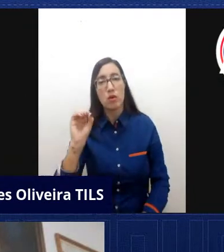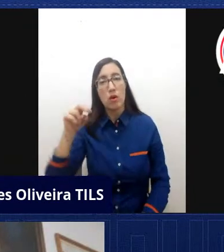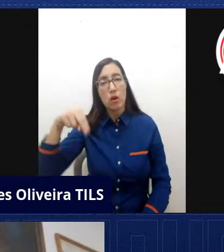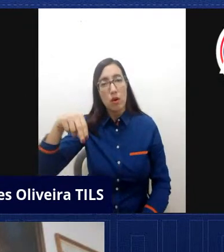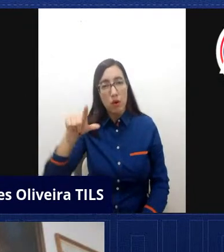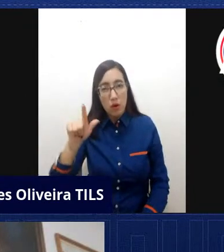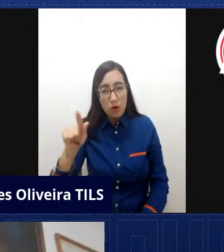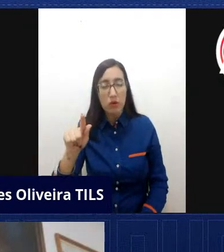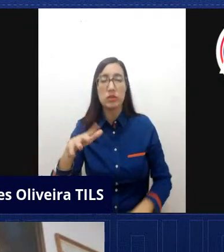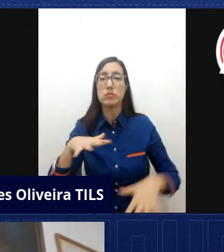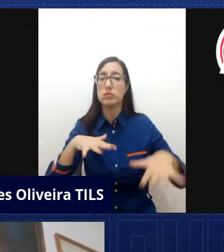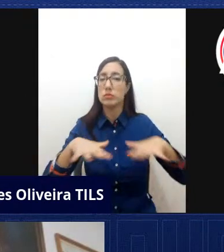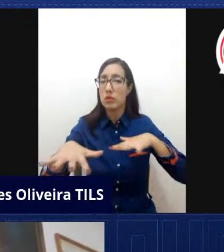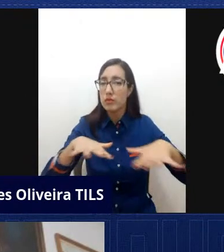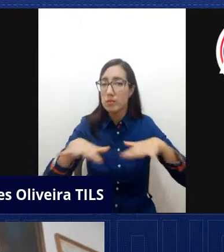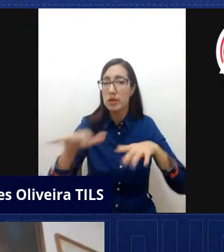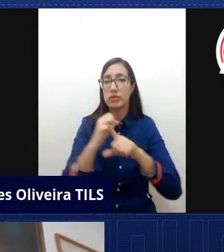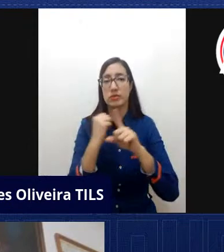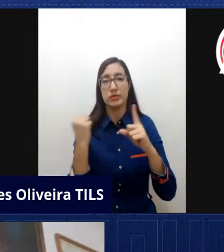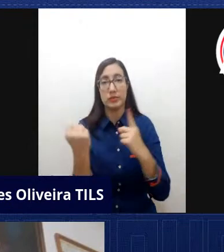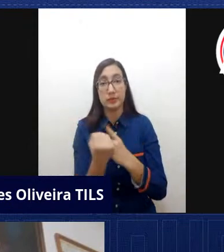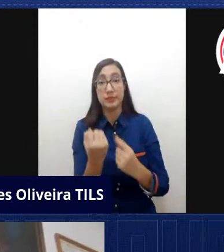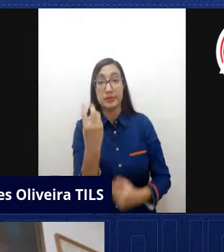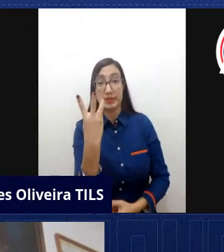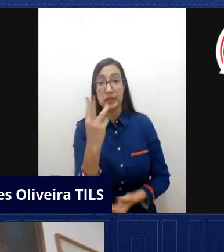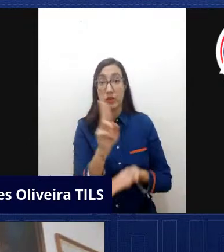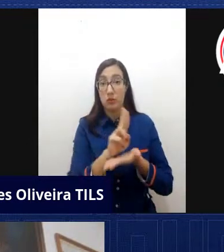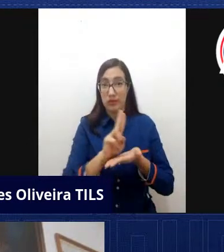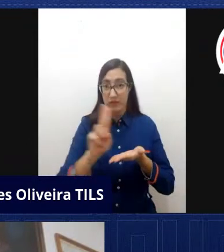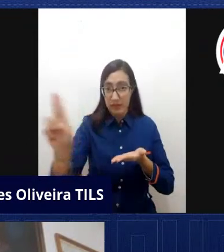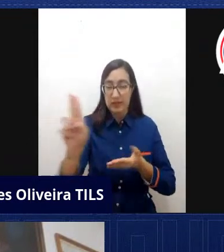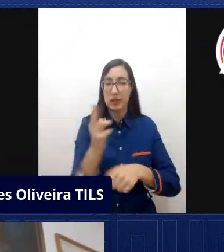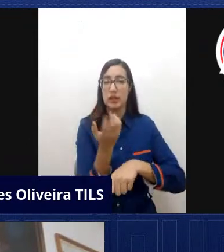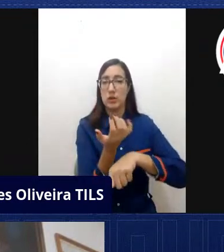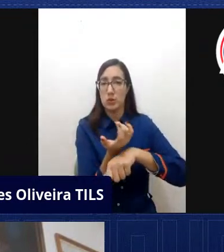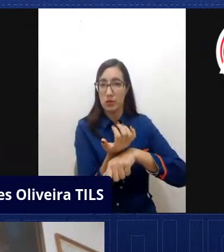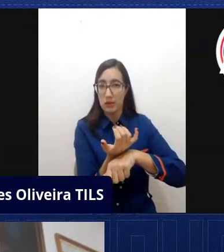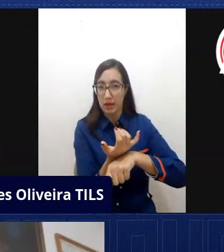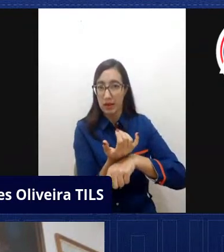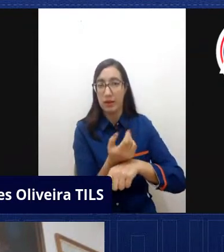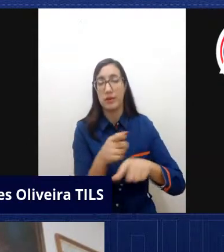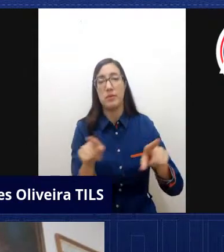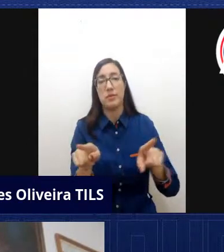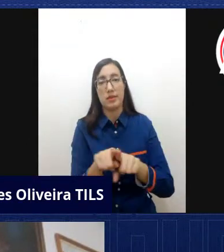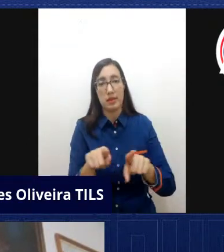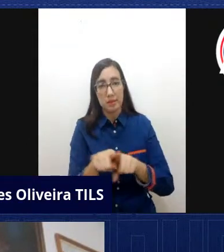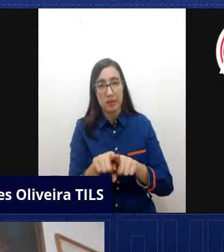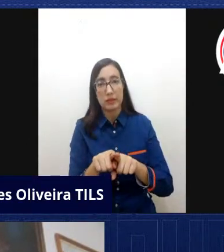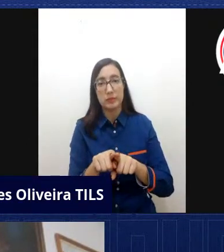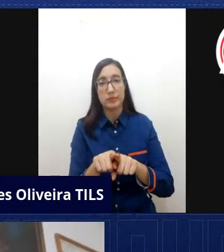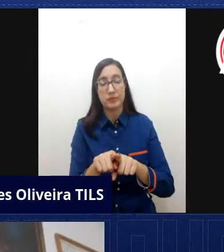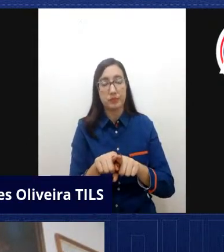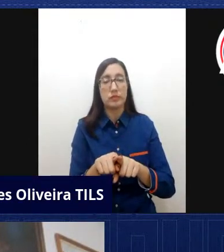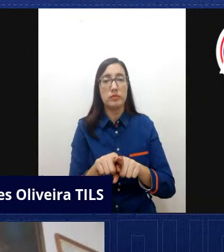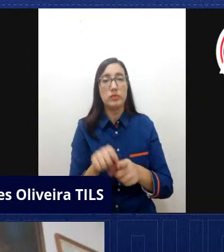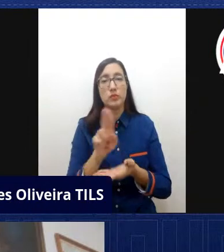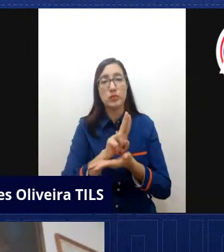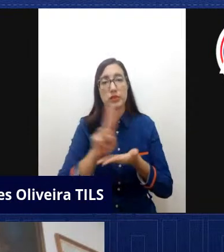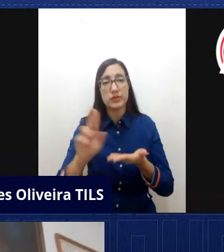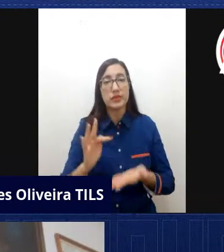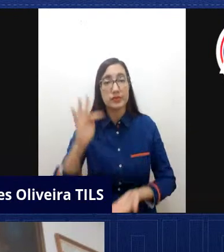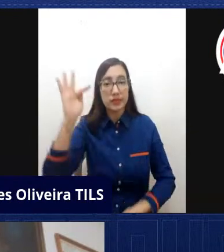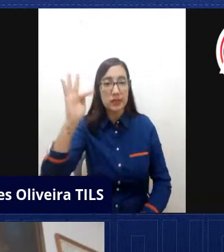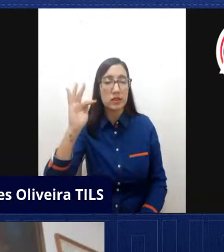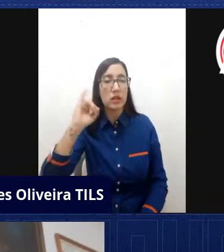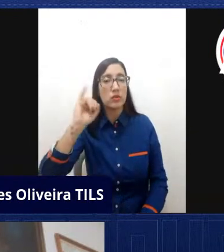3 universidades, além da Rural de Pernambuco, a gente tem a Universidade Federal do Ceará, a Universidade da Paraíba. Então a